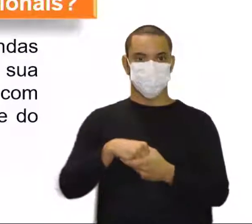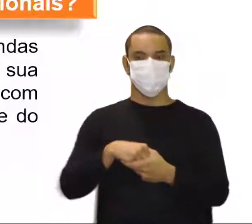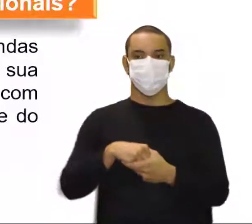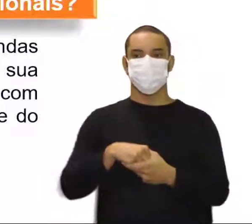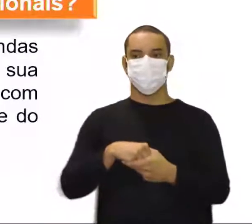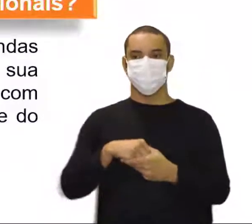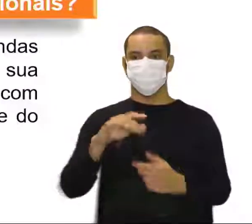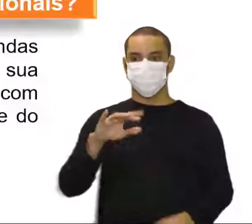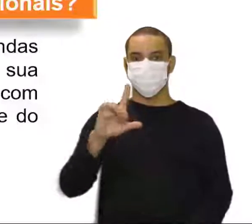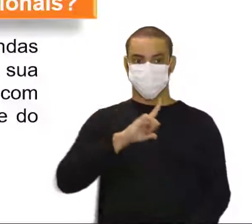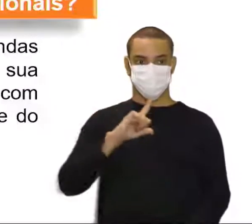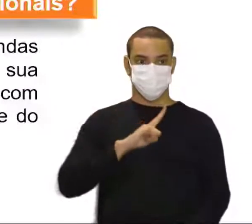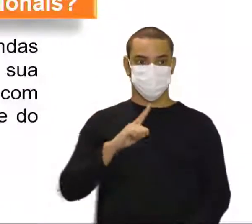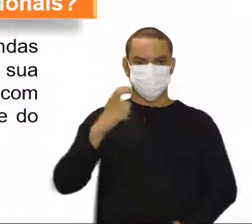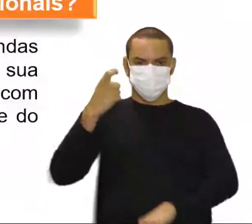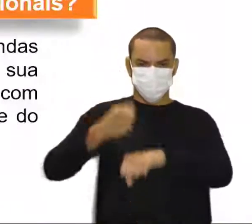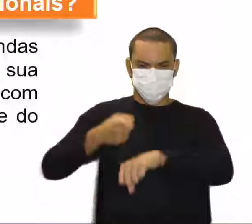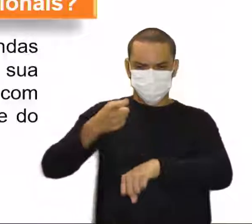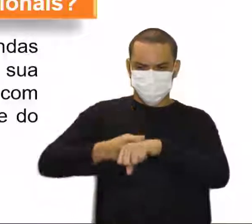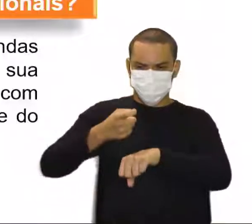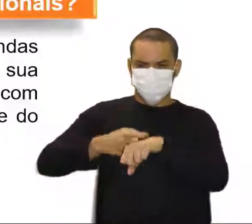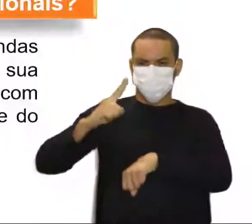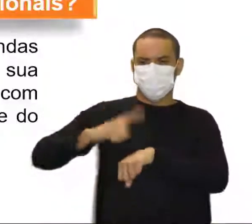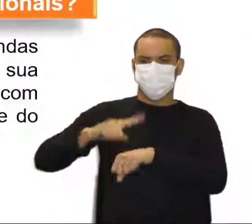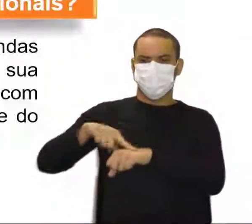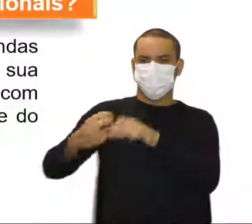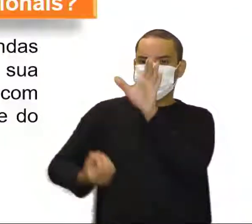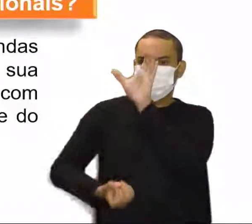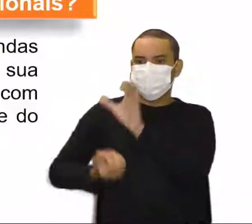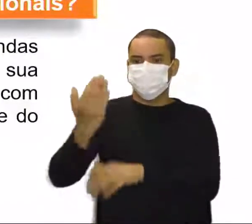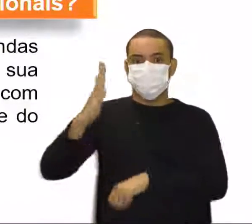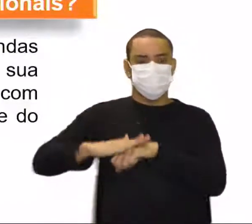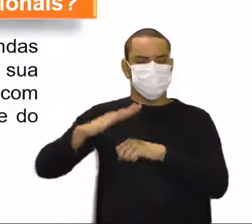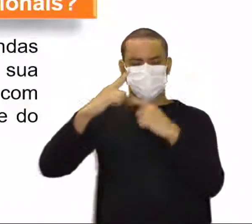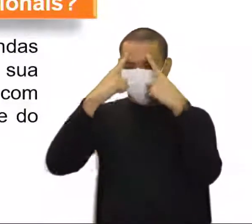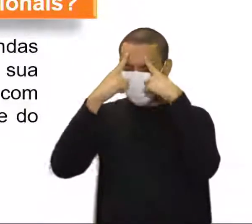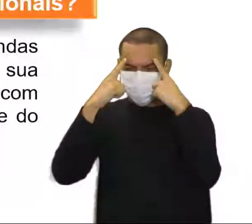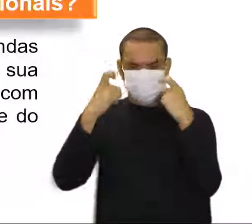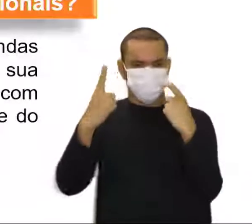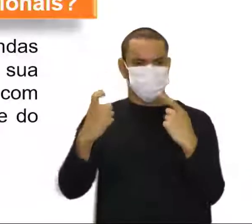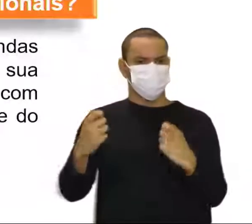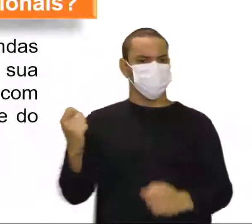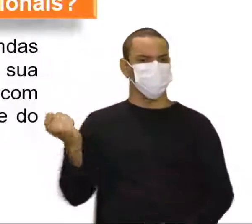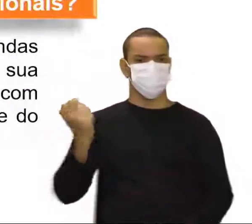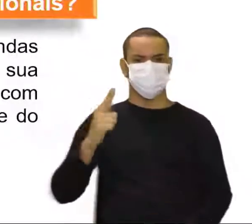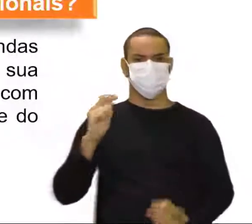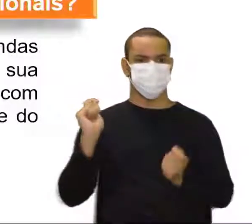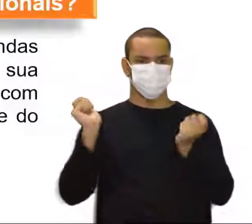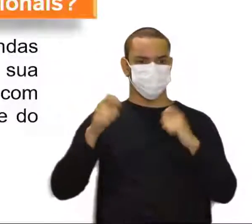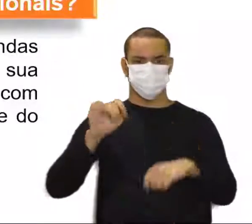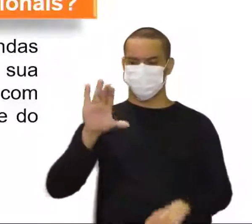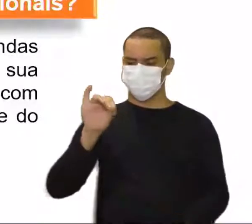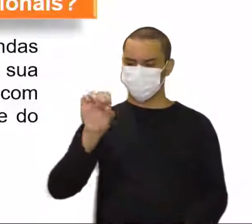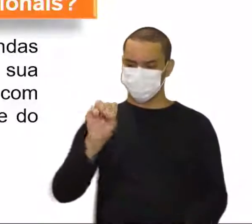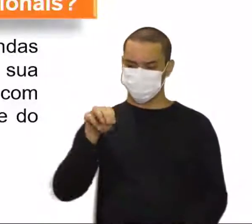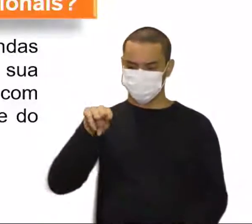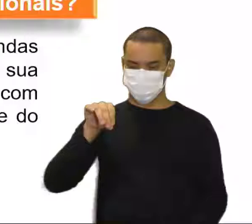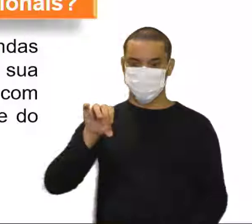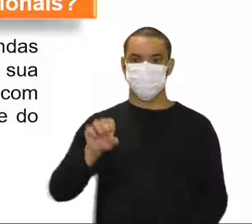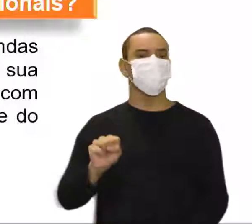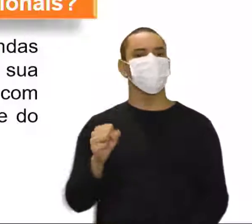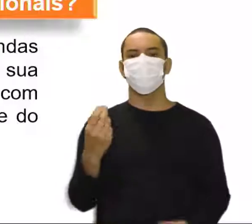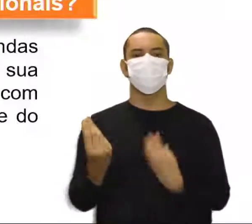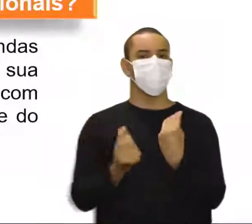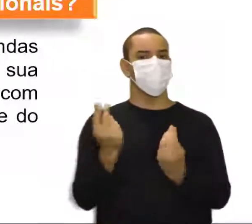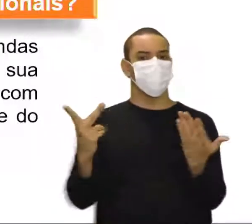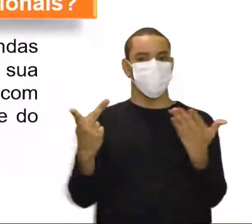do espaço-tempo produzidas pelos fenômenos mais violentos que o cosmos pode oferecer. Quais são esses